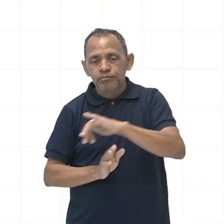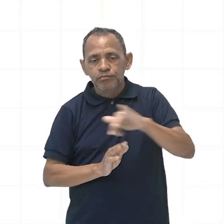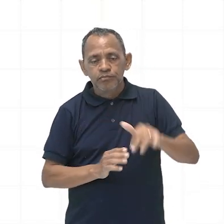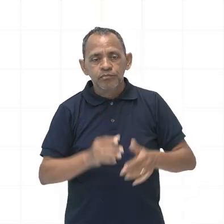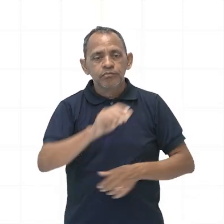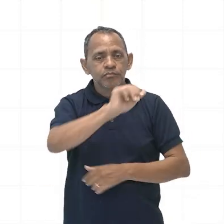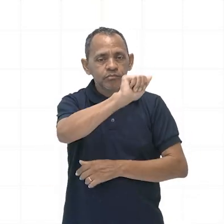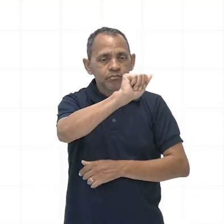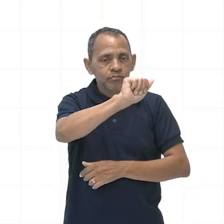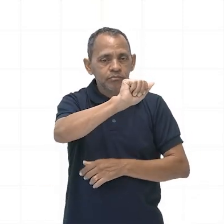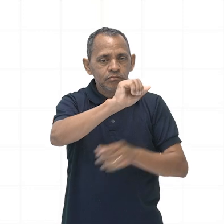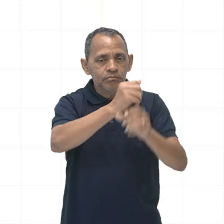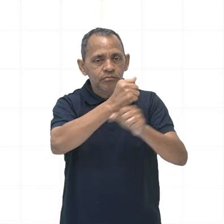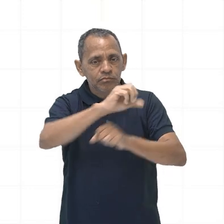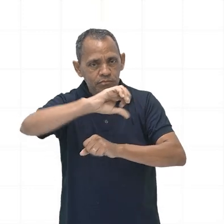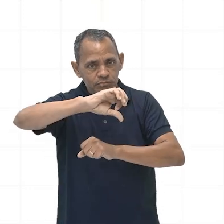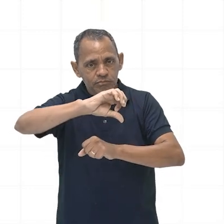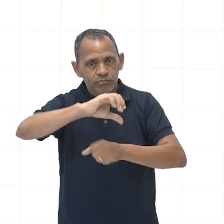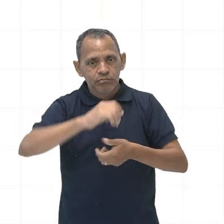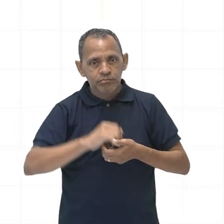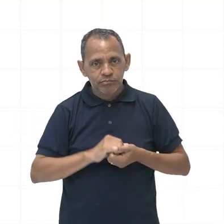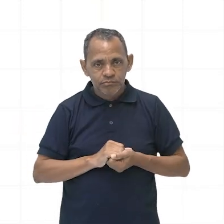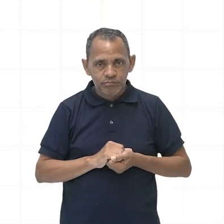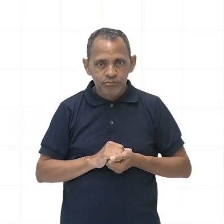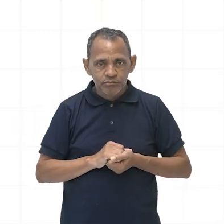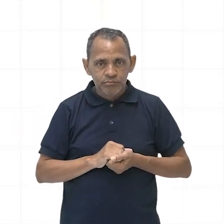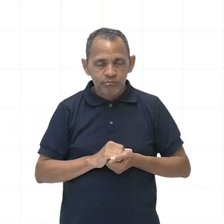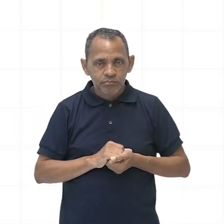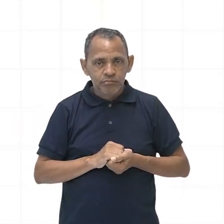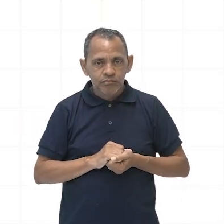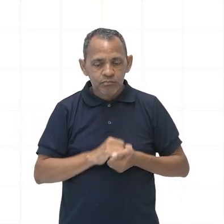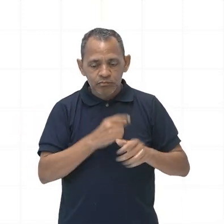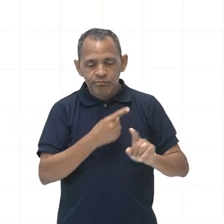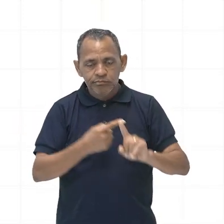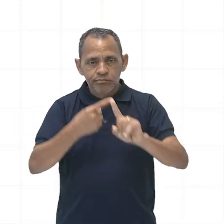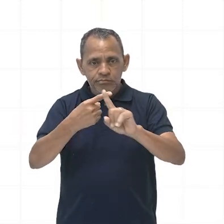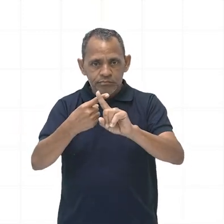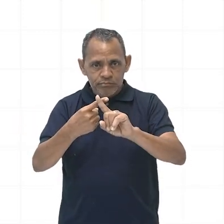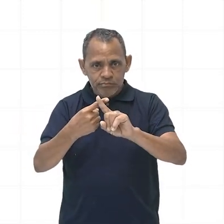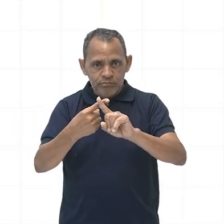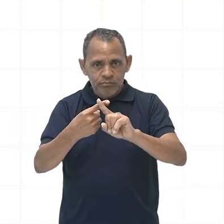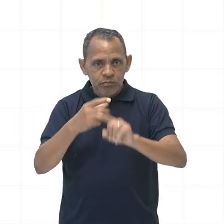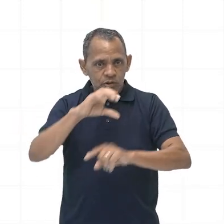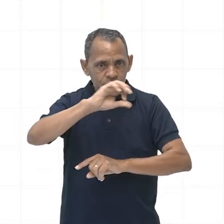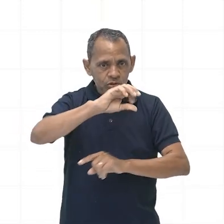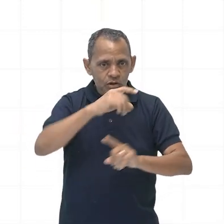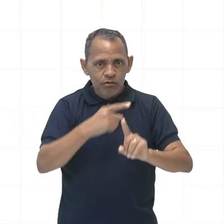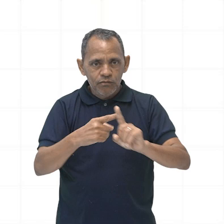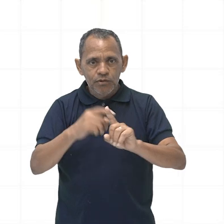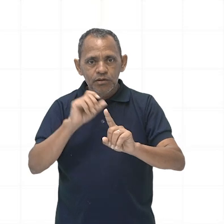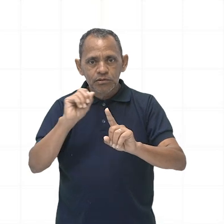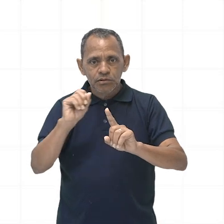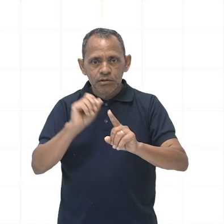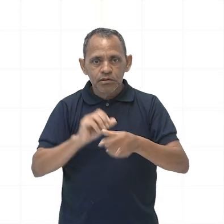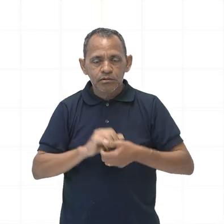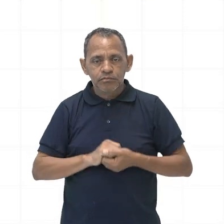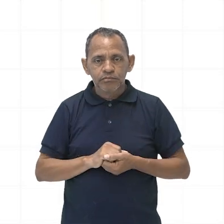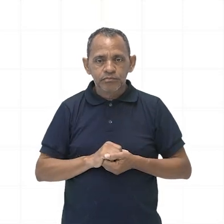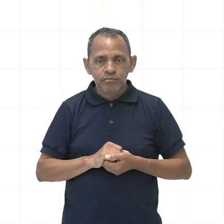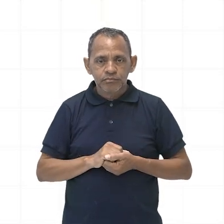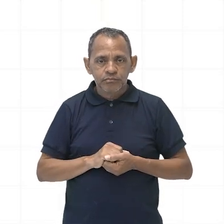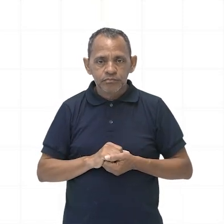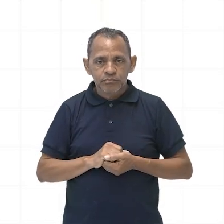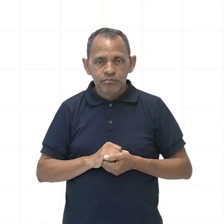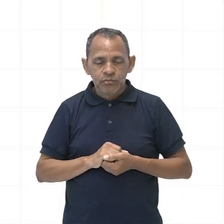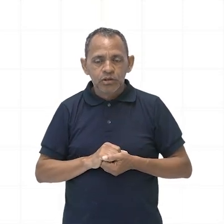O A é 9, muito bem. A é 9. Vezes o H é